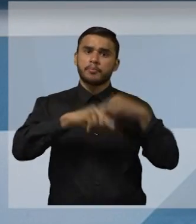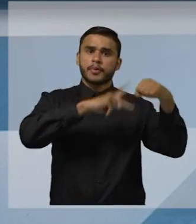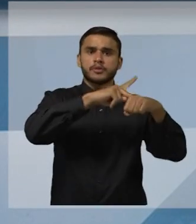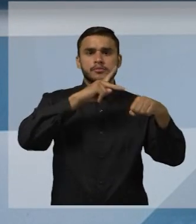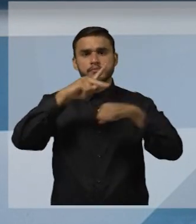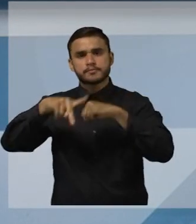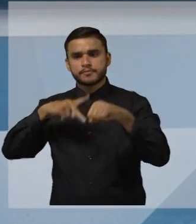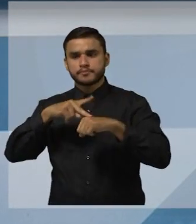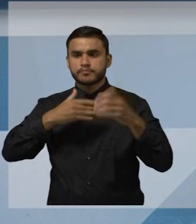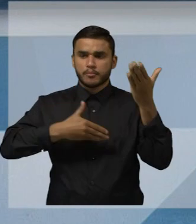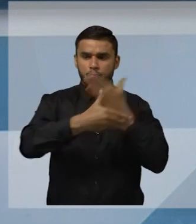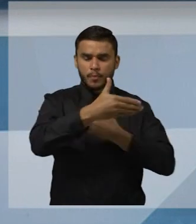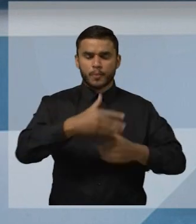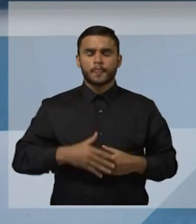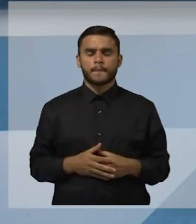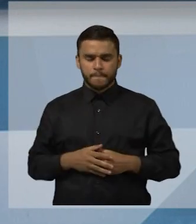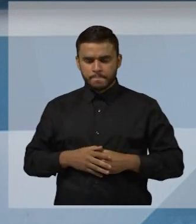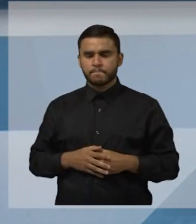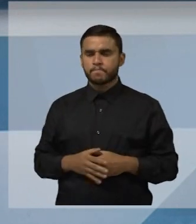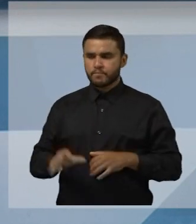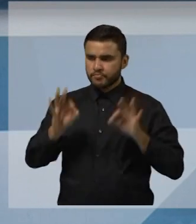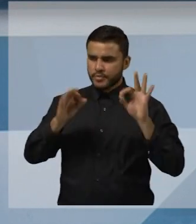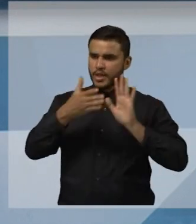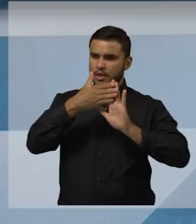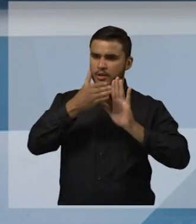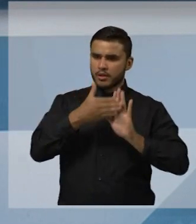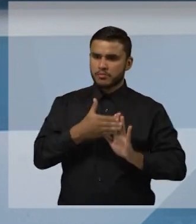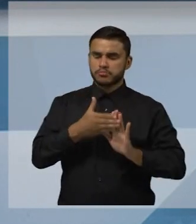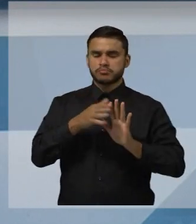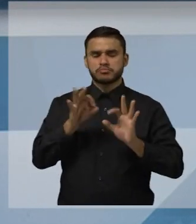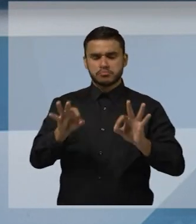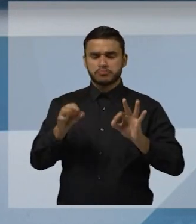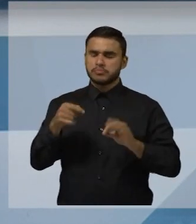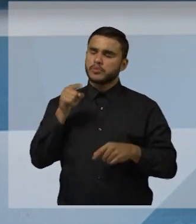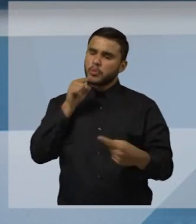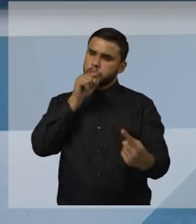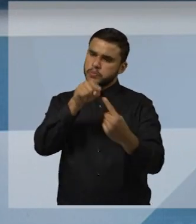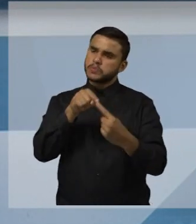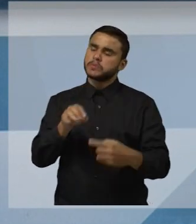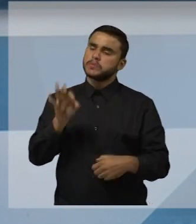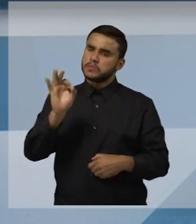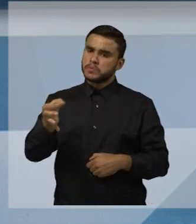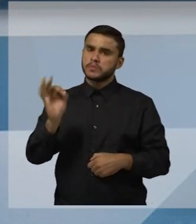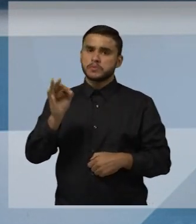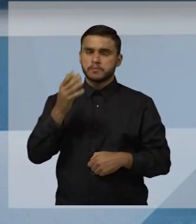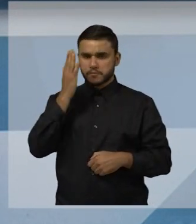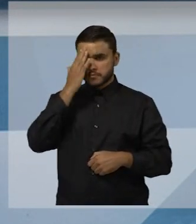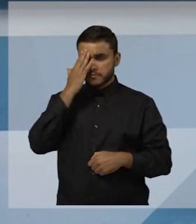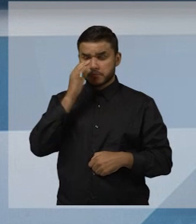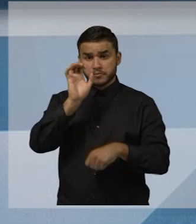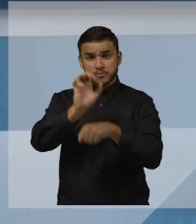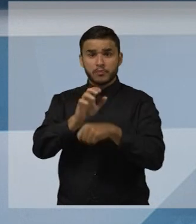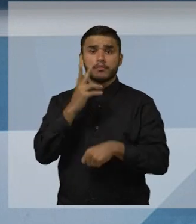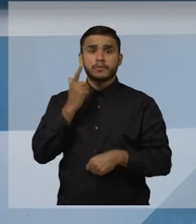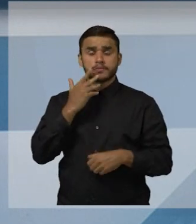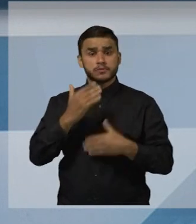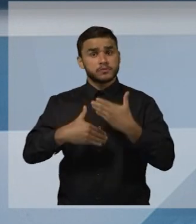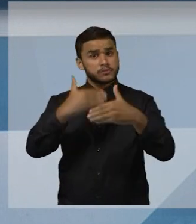Aliás, a propósito do que você acabou de falar, o desenvolvimento, o estágio de desenvolvimento que o Estado do Ceará